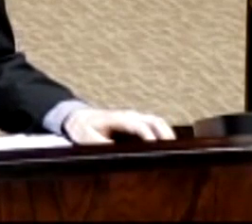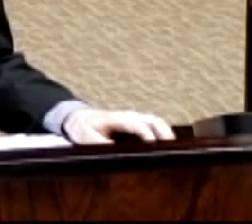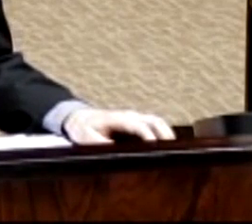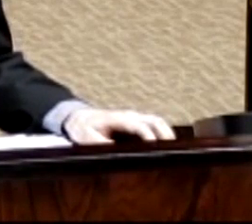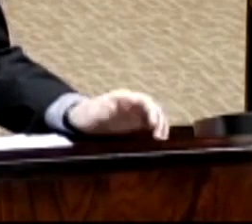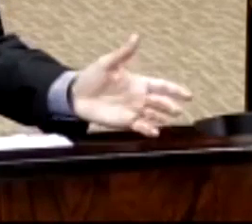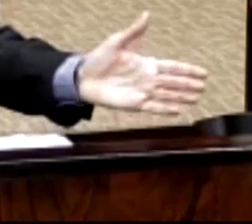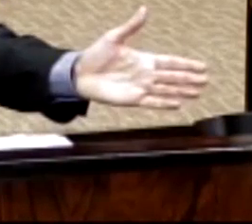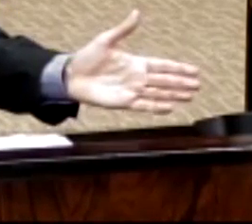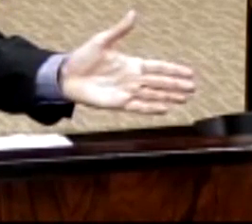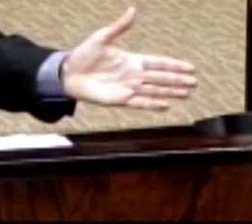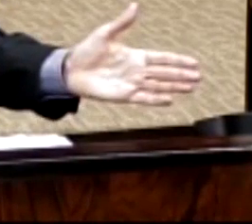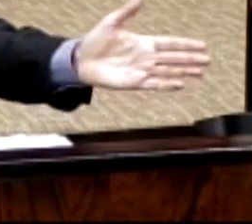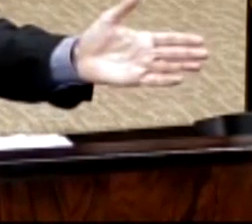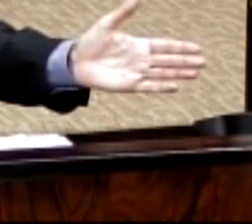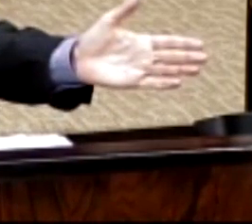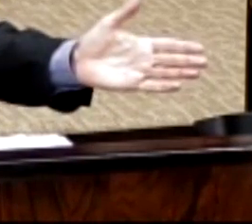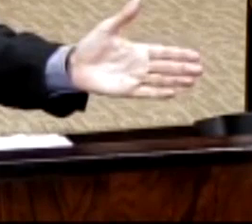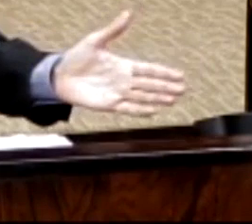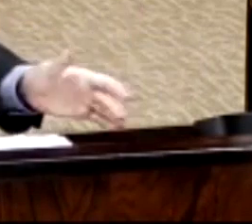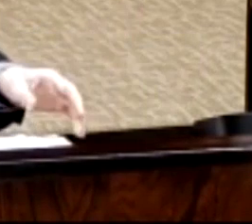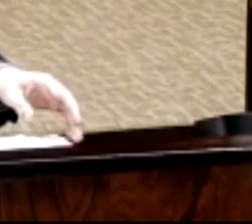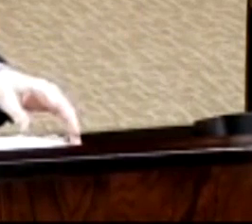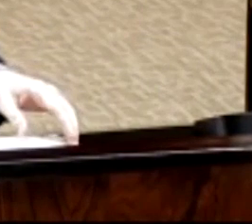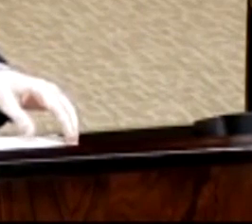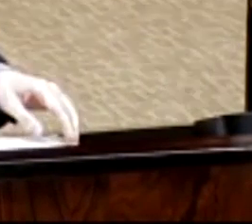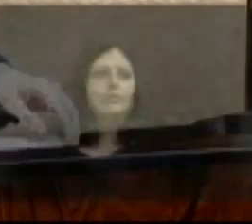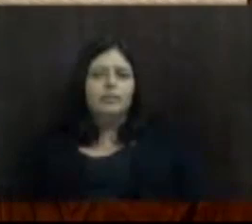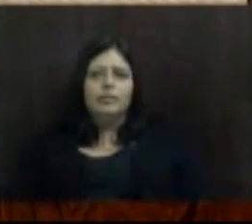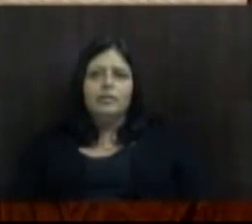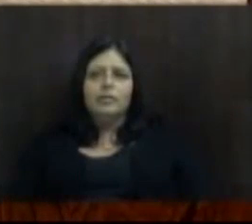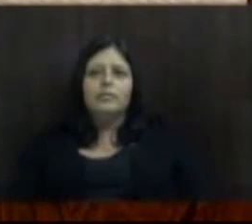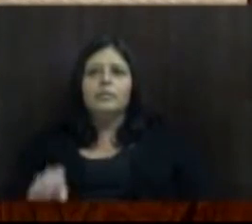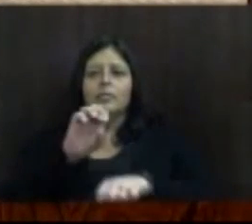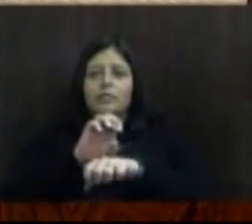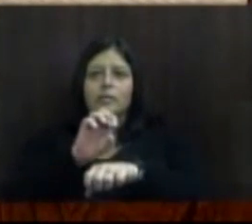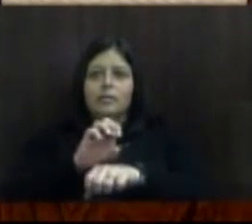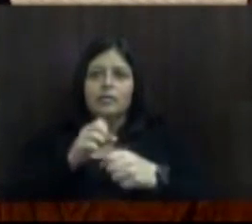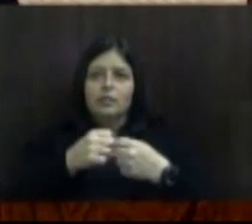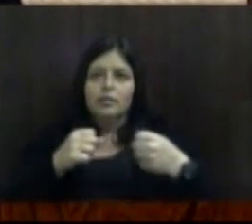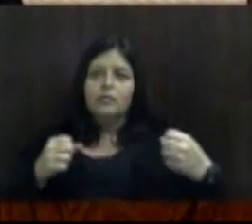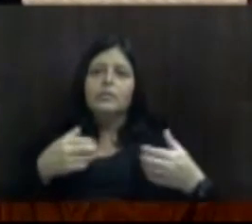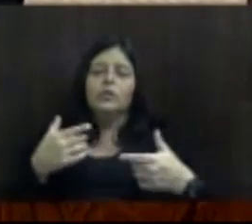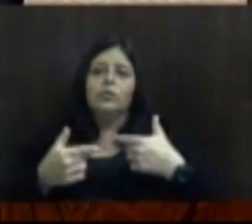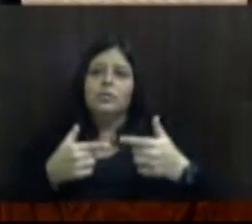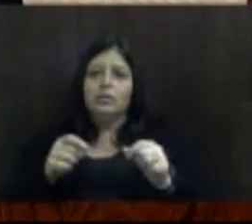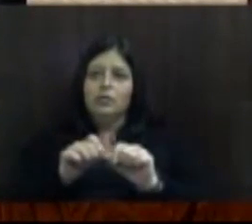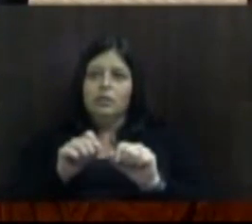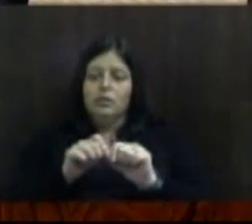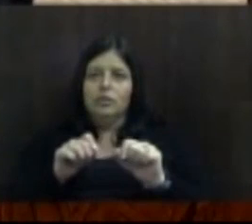decisões decisões Morais definição de prioridades estado Grande servios